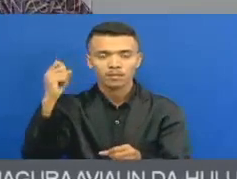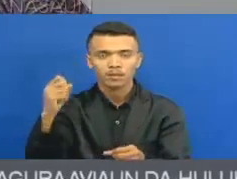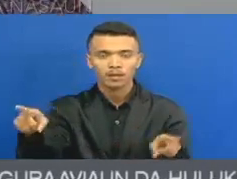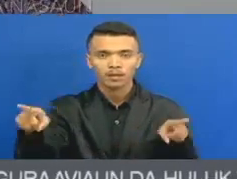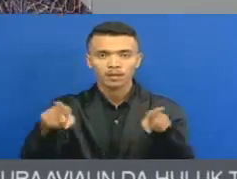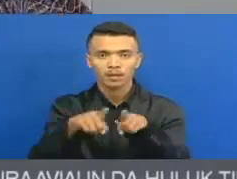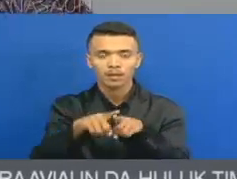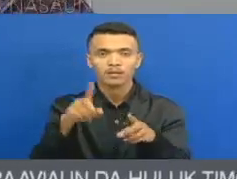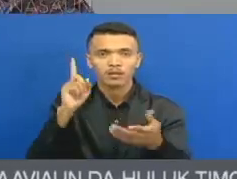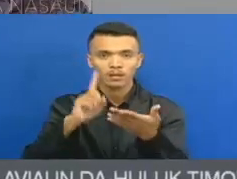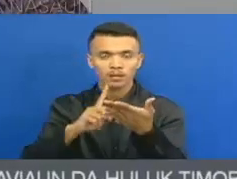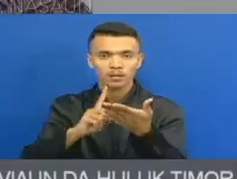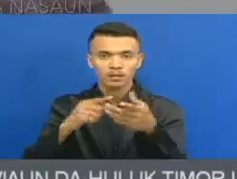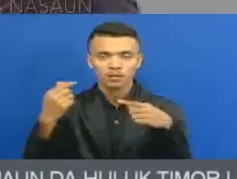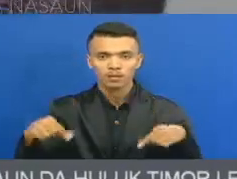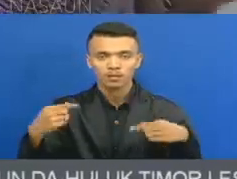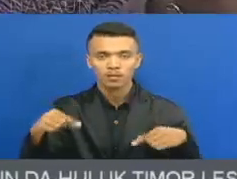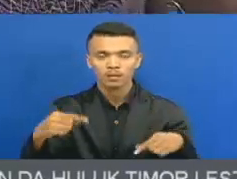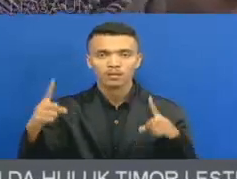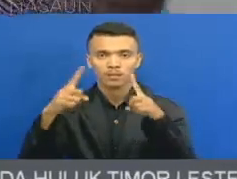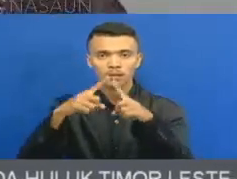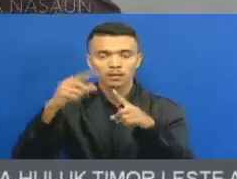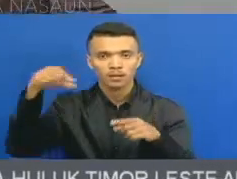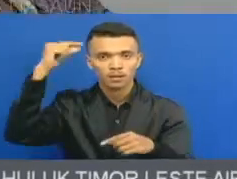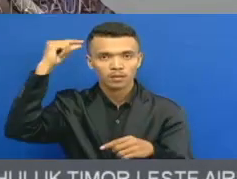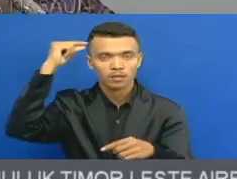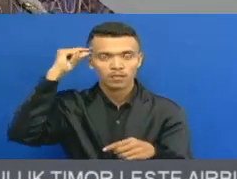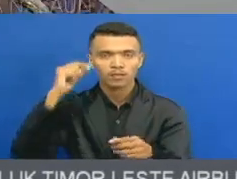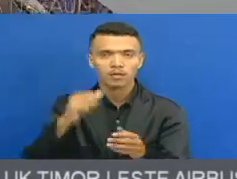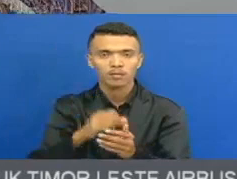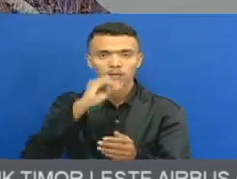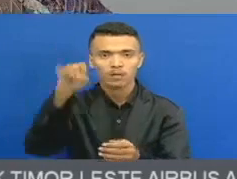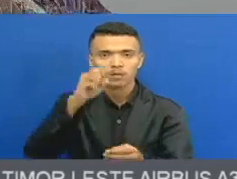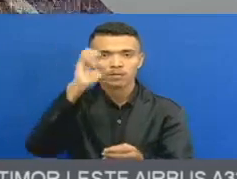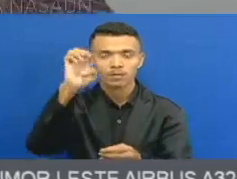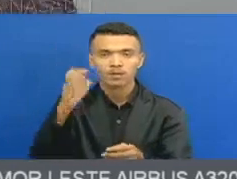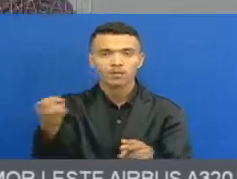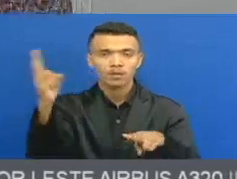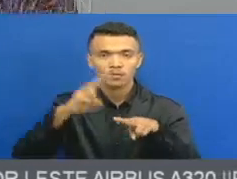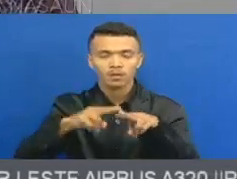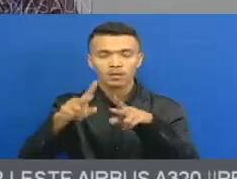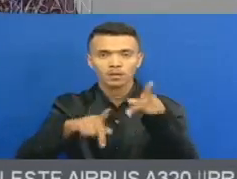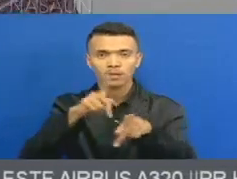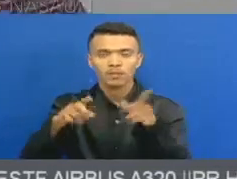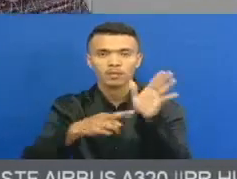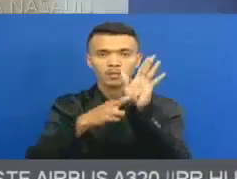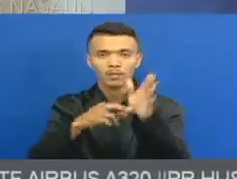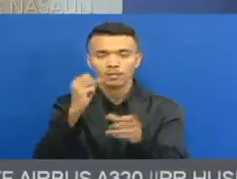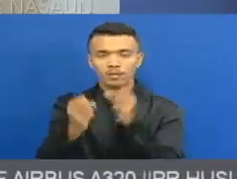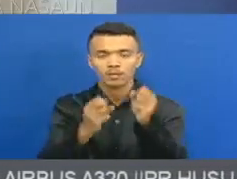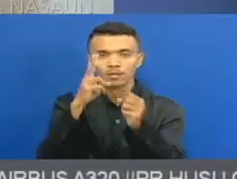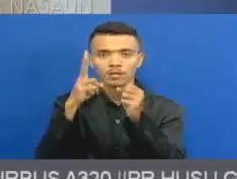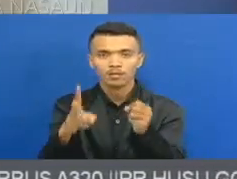sam protesta paxivo ida ba governo a to troca José ou aumenta ima. Representante Sociedade